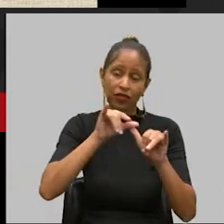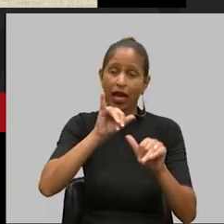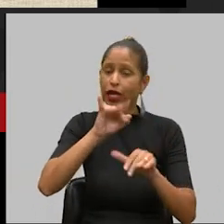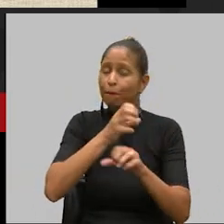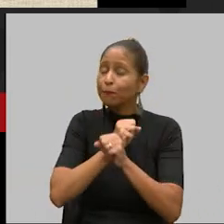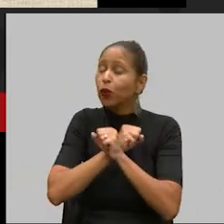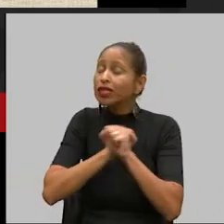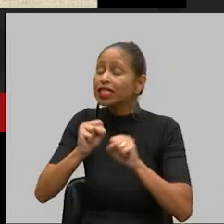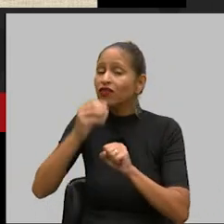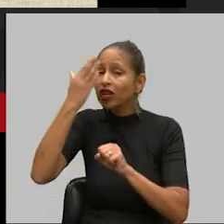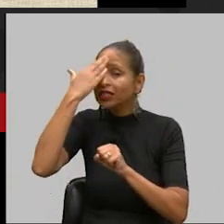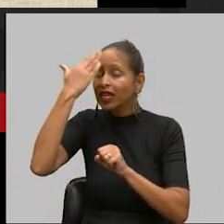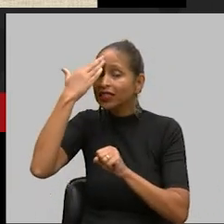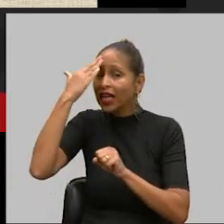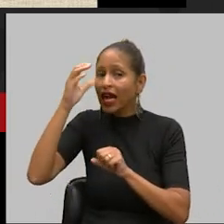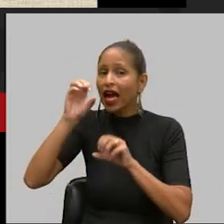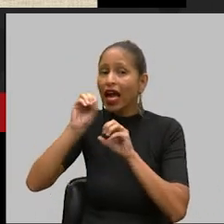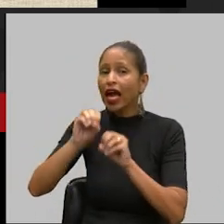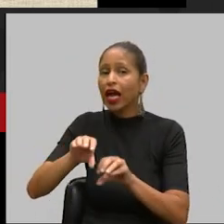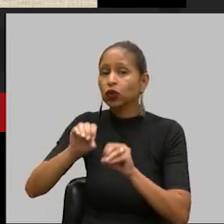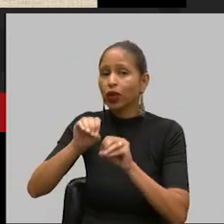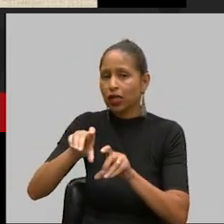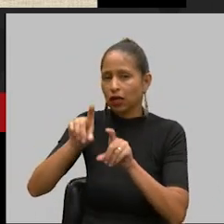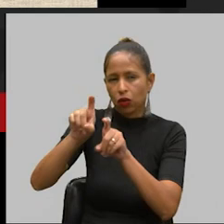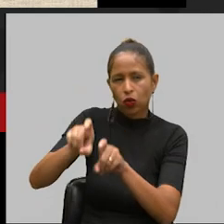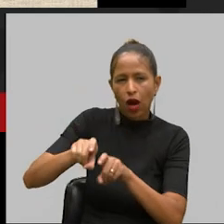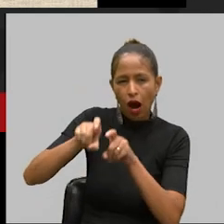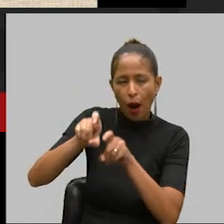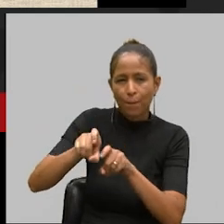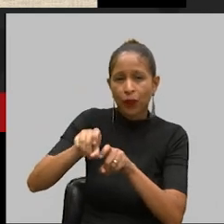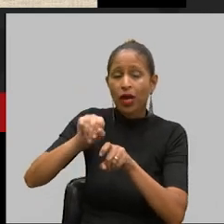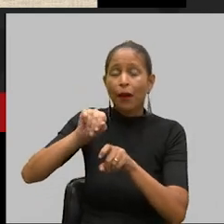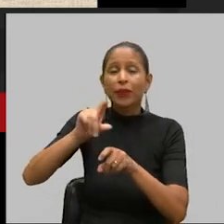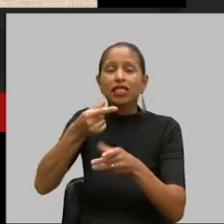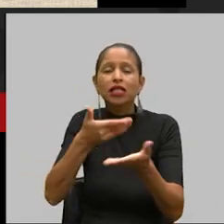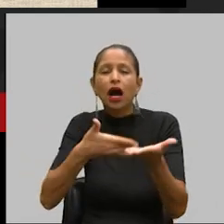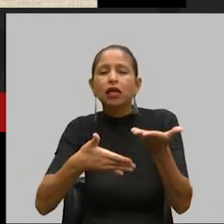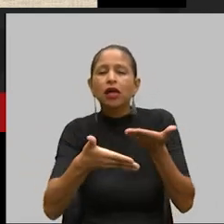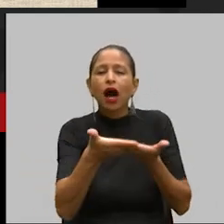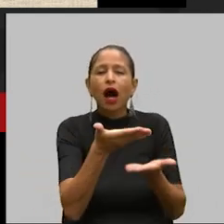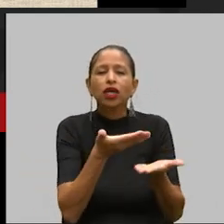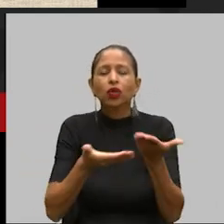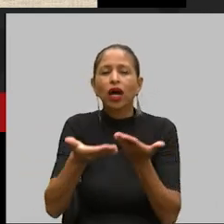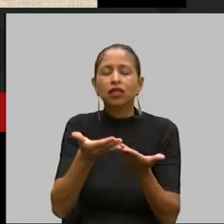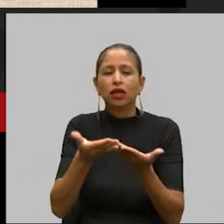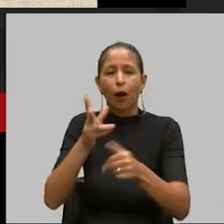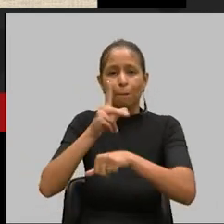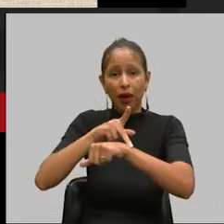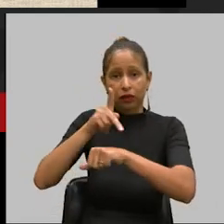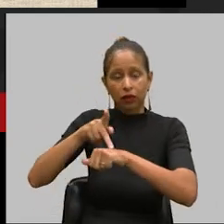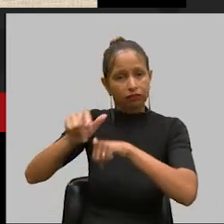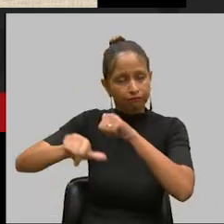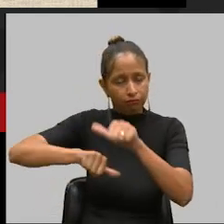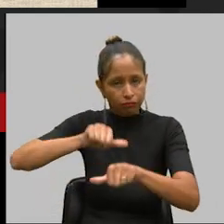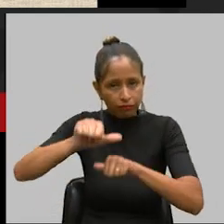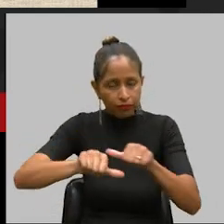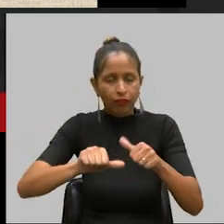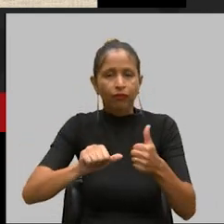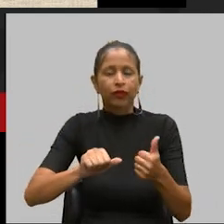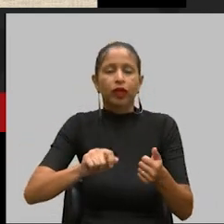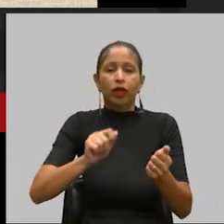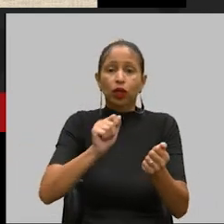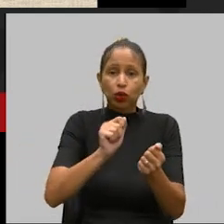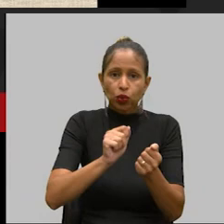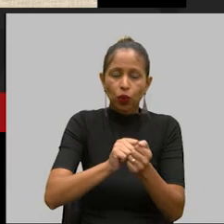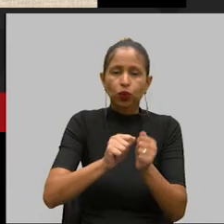entender o movimento da Educação do campo por exemplo sem suas articulações com o movimento da pedagogia da alternância com